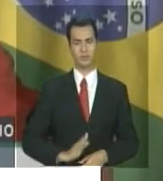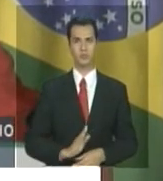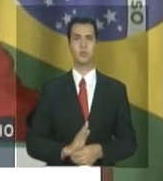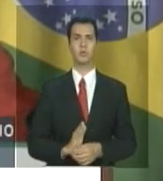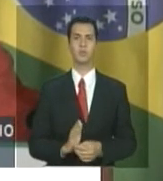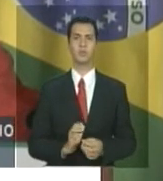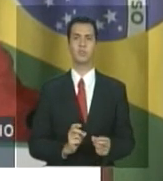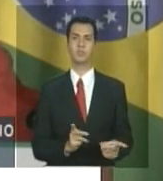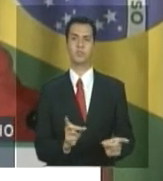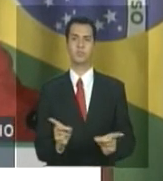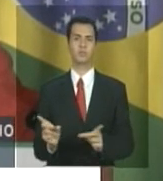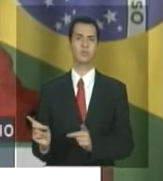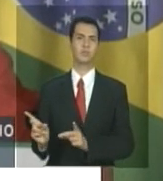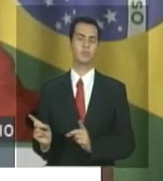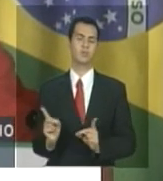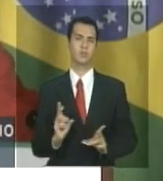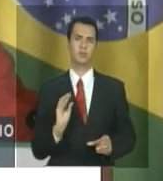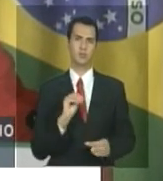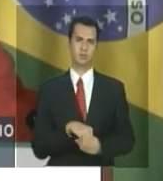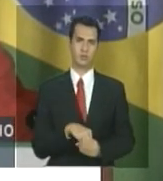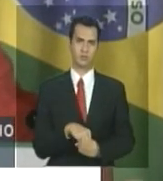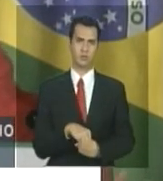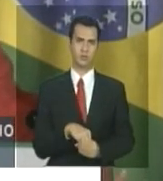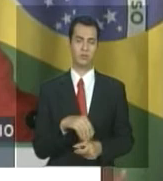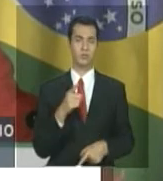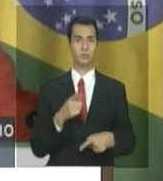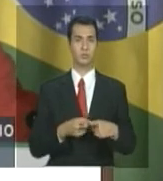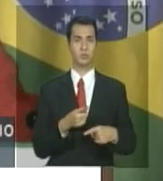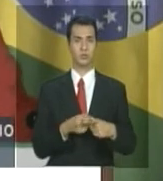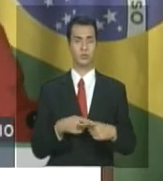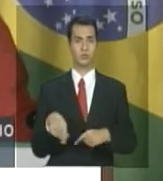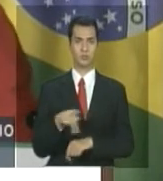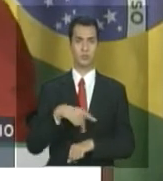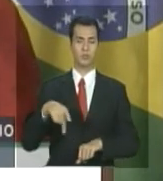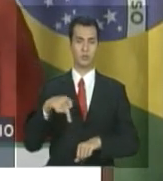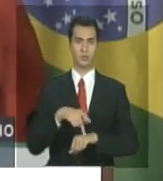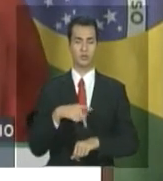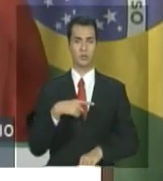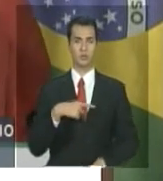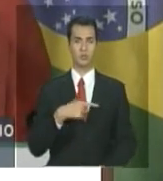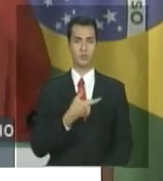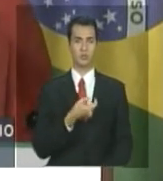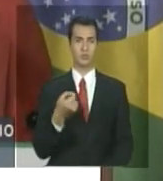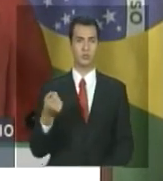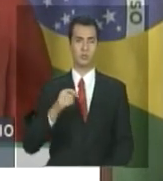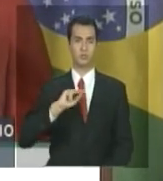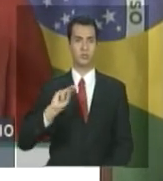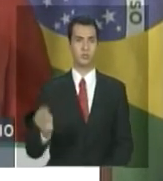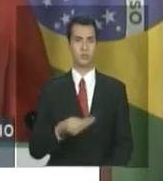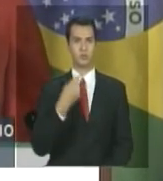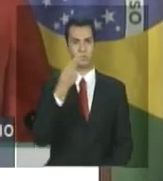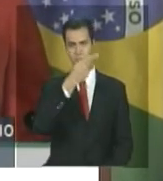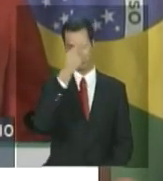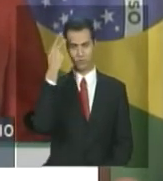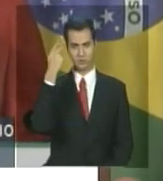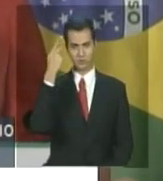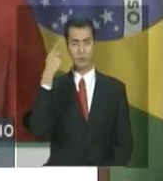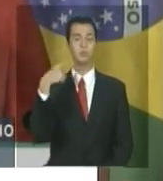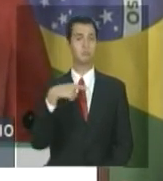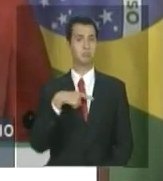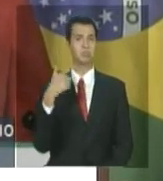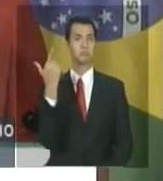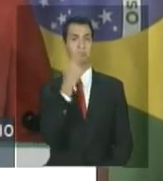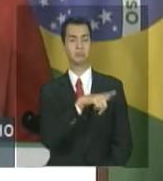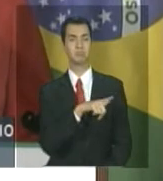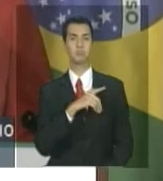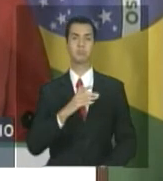esse mercado do consumo de massa num país com 200 milhões de habitantes é um dos fatores